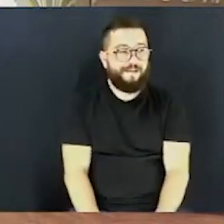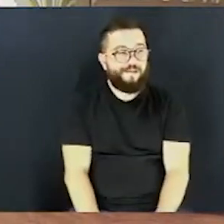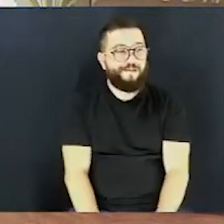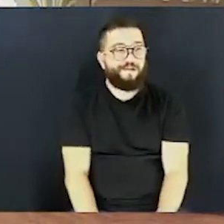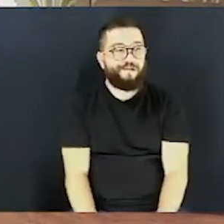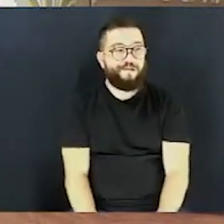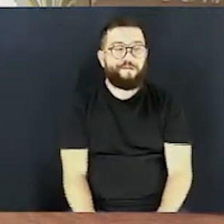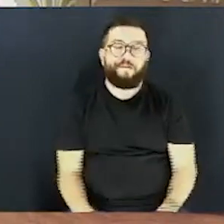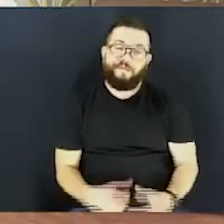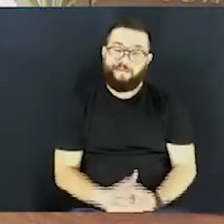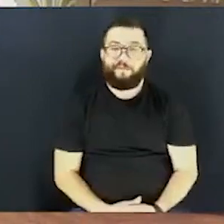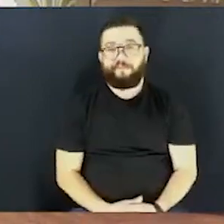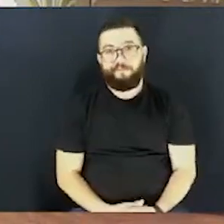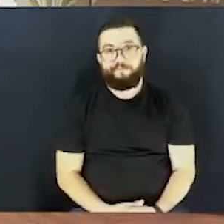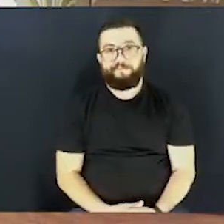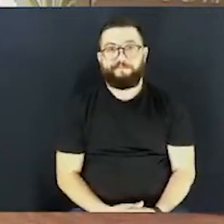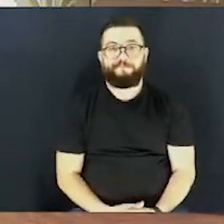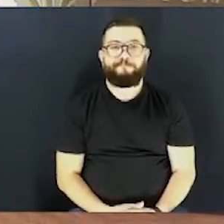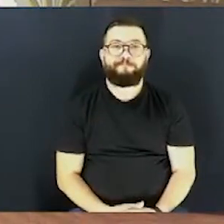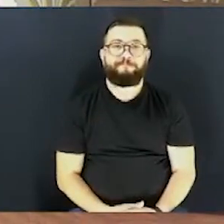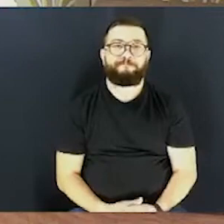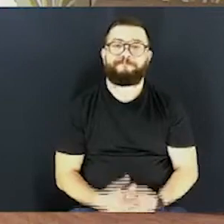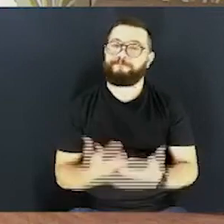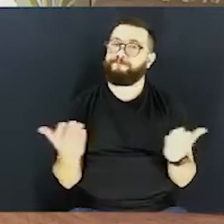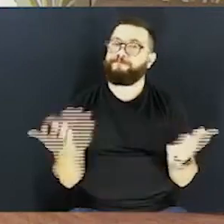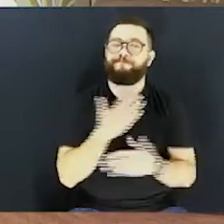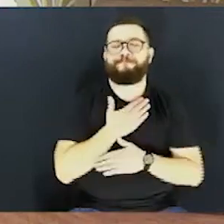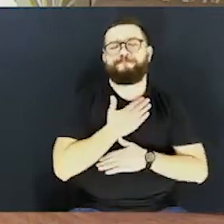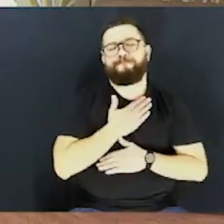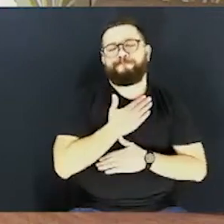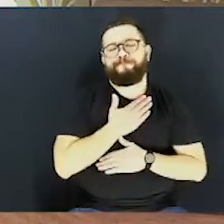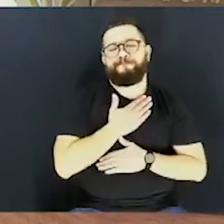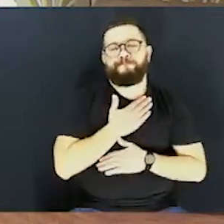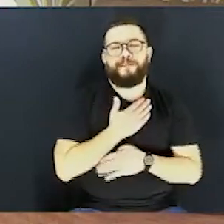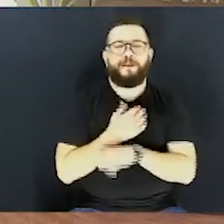como eu disse, eu trago aqui com muita emoção esse plano, porque